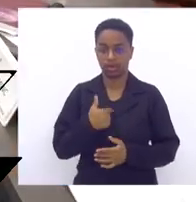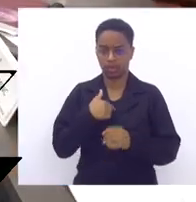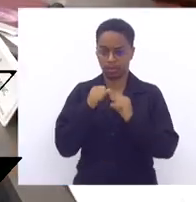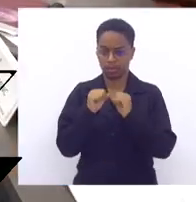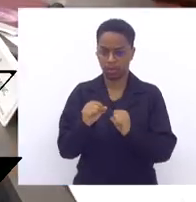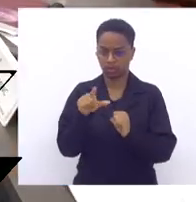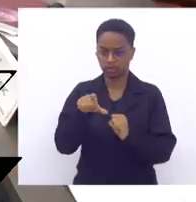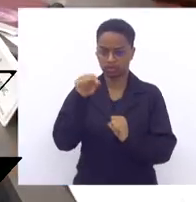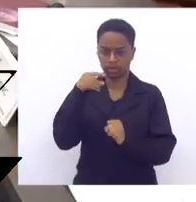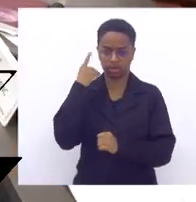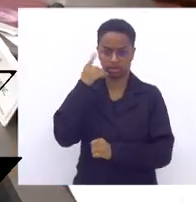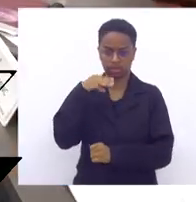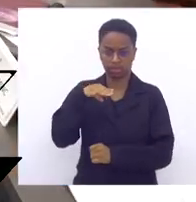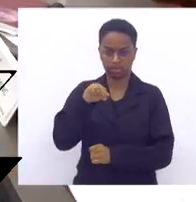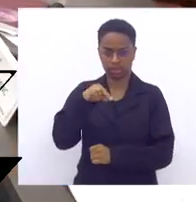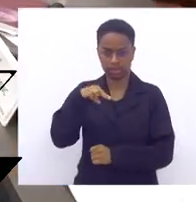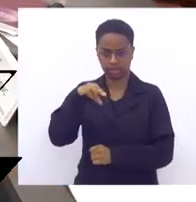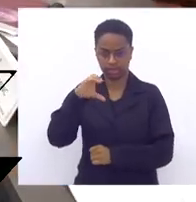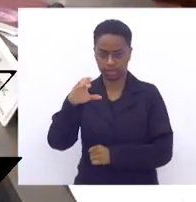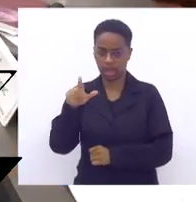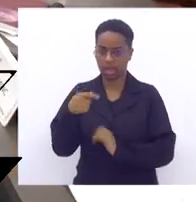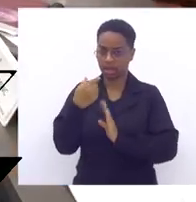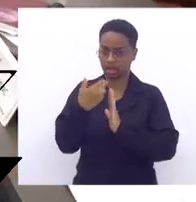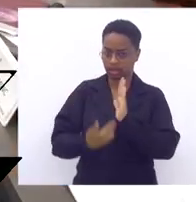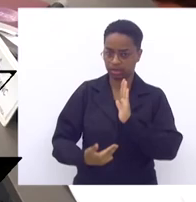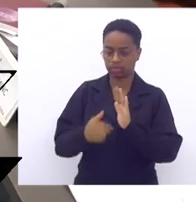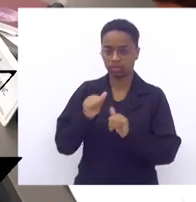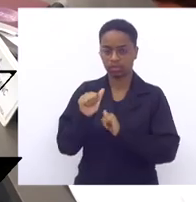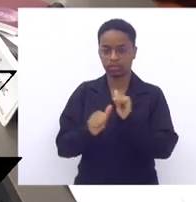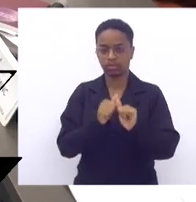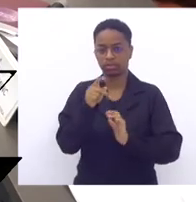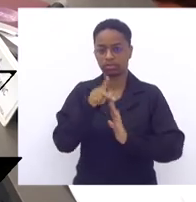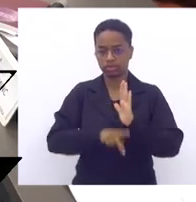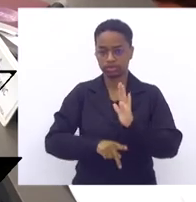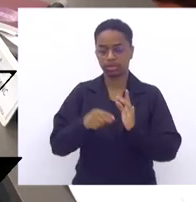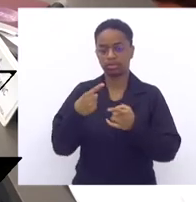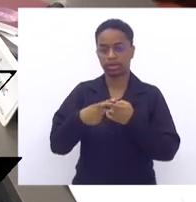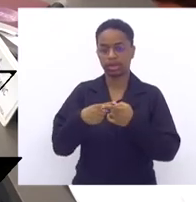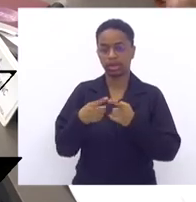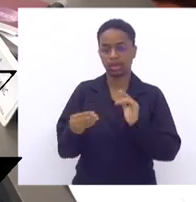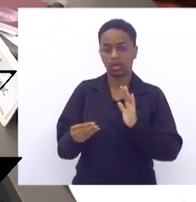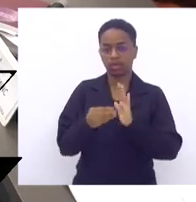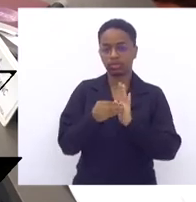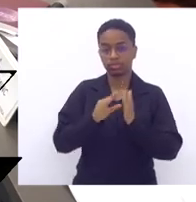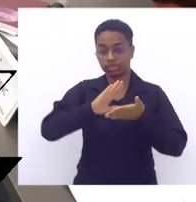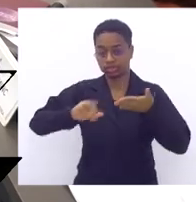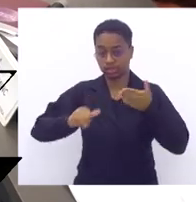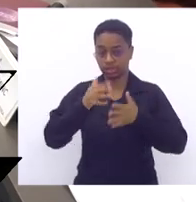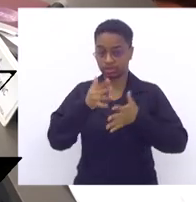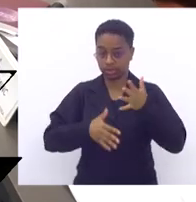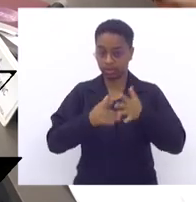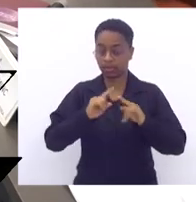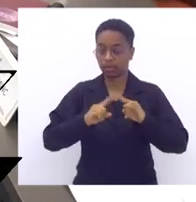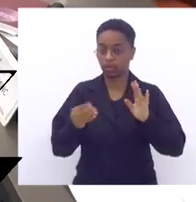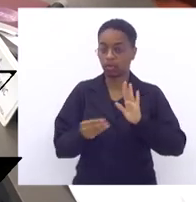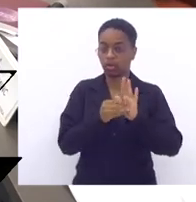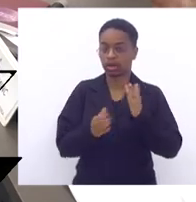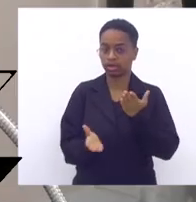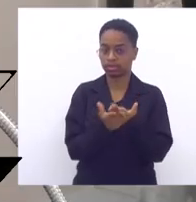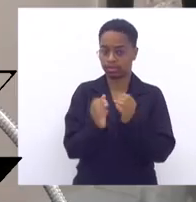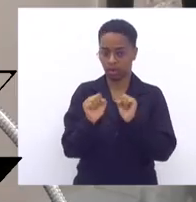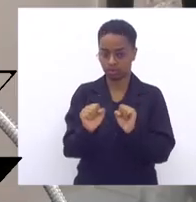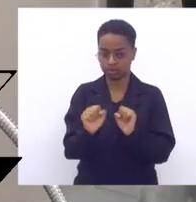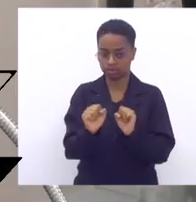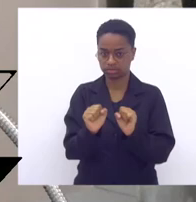designar o deputado Carlos Mink como relator, alterando o projeto ao invés da prejudicabilidade pela anexação. Pode ser, deputado